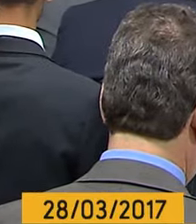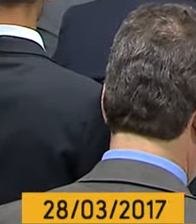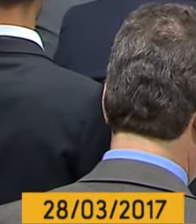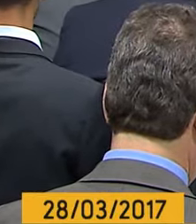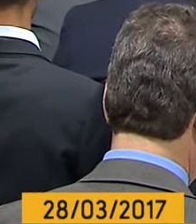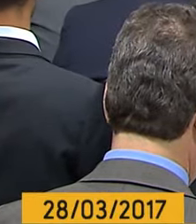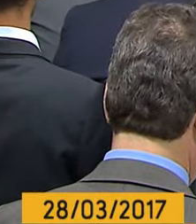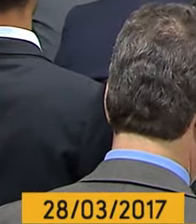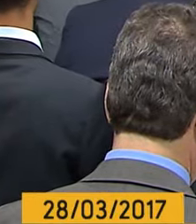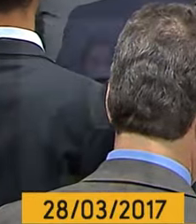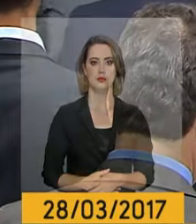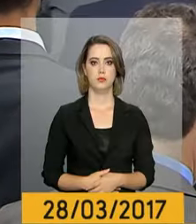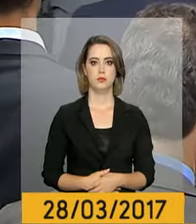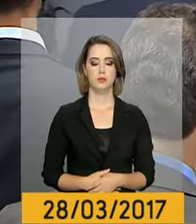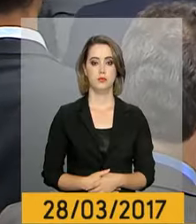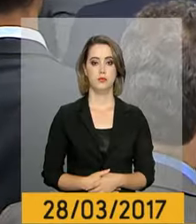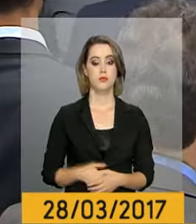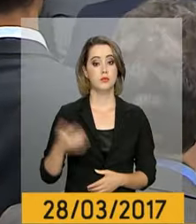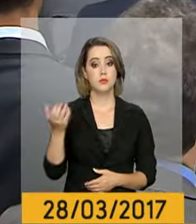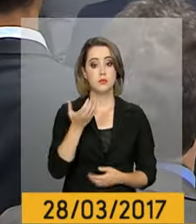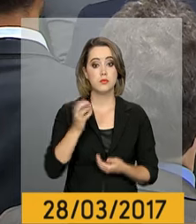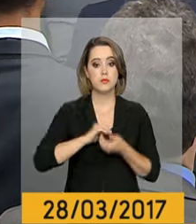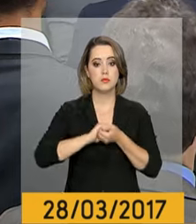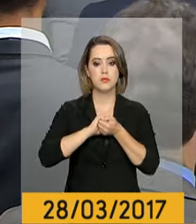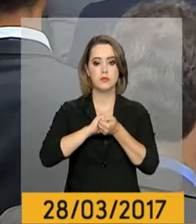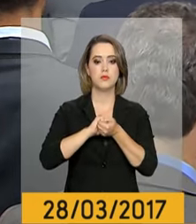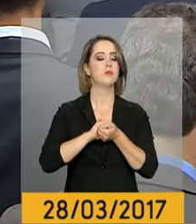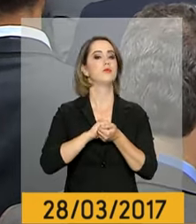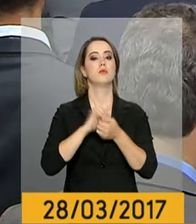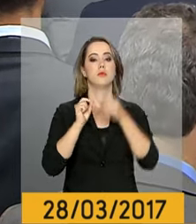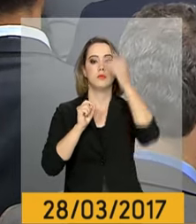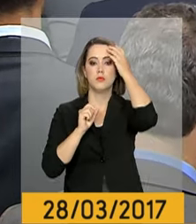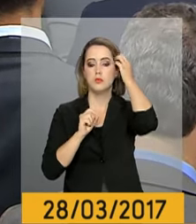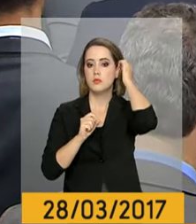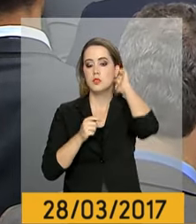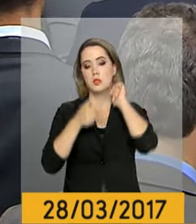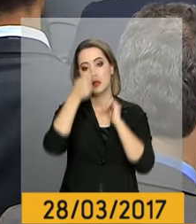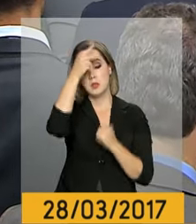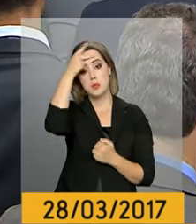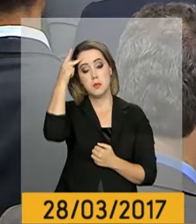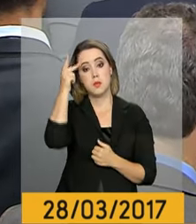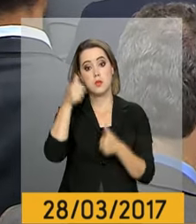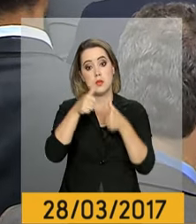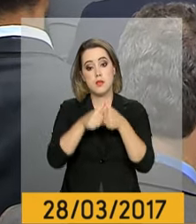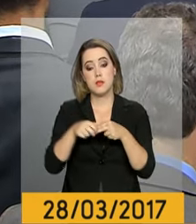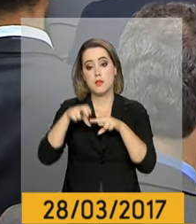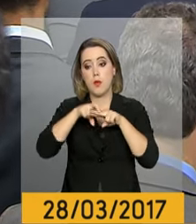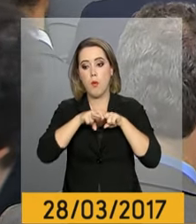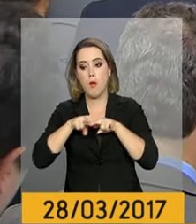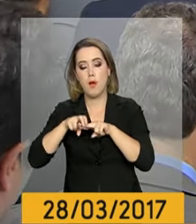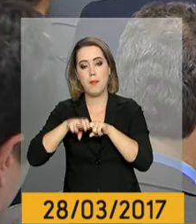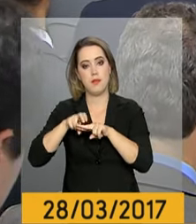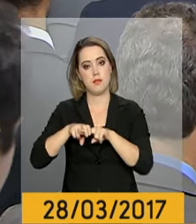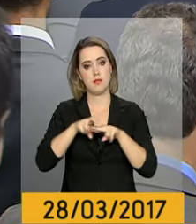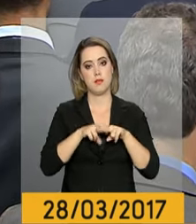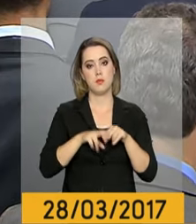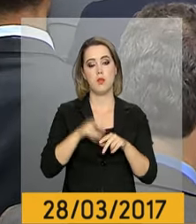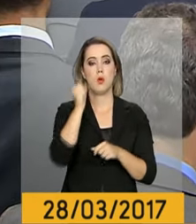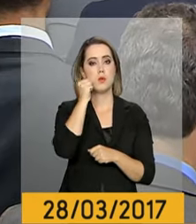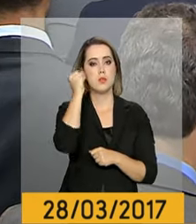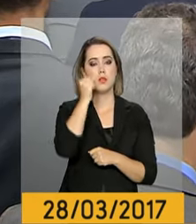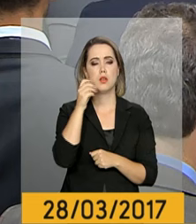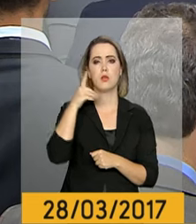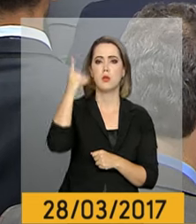Temer eu quero cumprimentar aqueles que estão à mesa cumprimentar os senadores